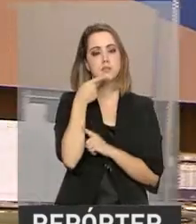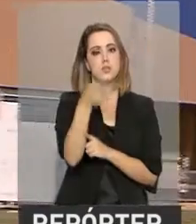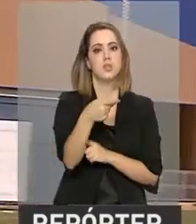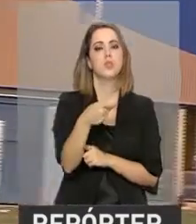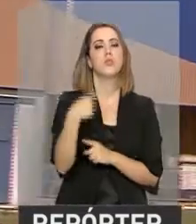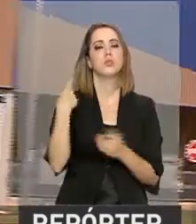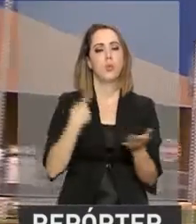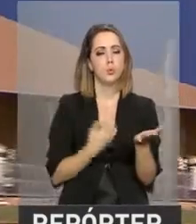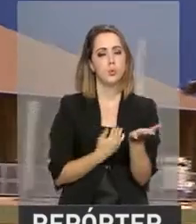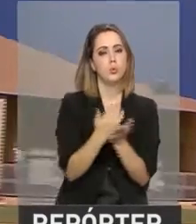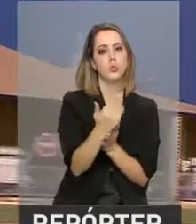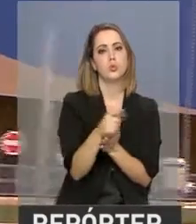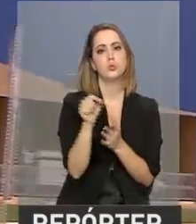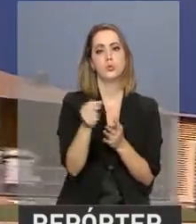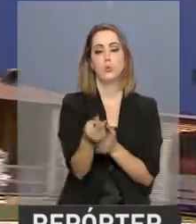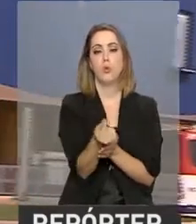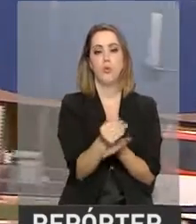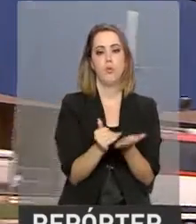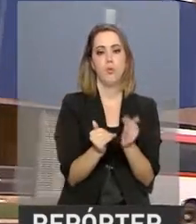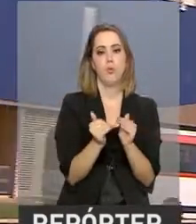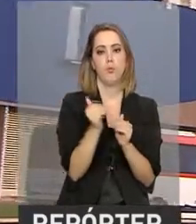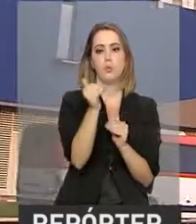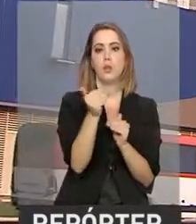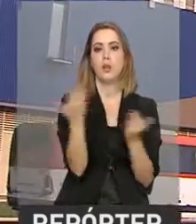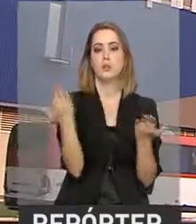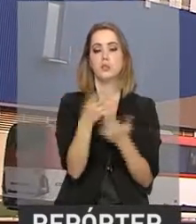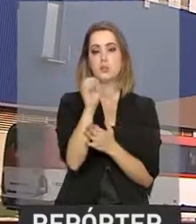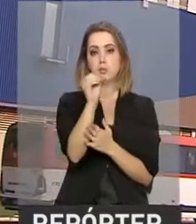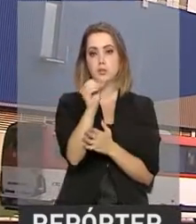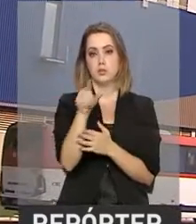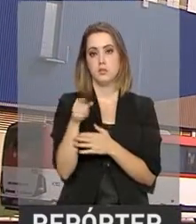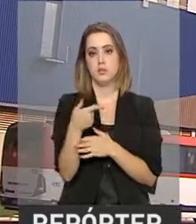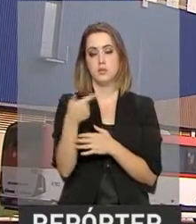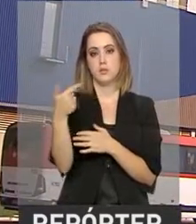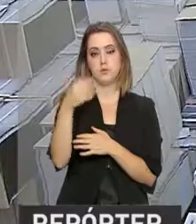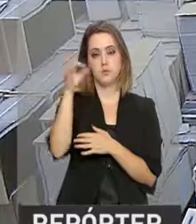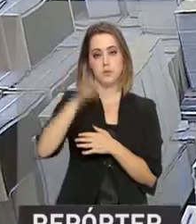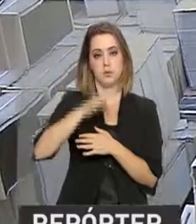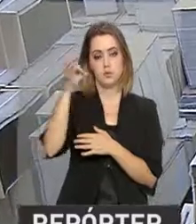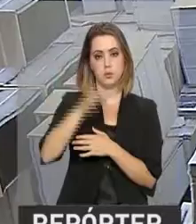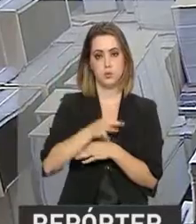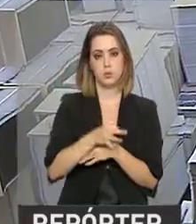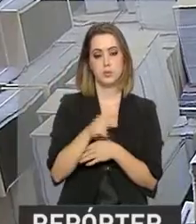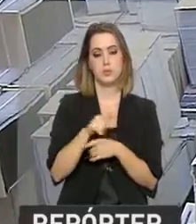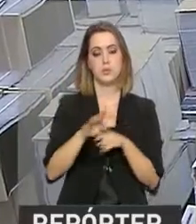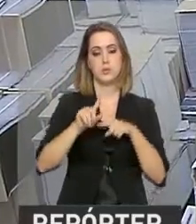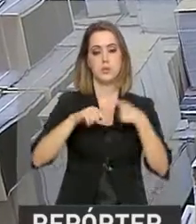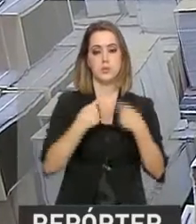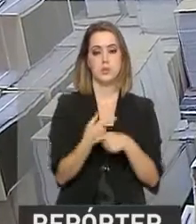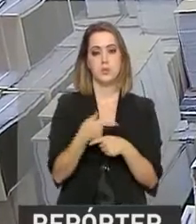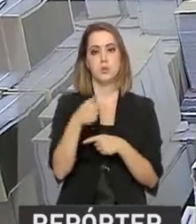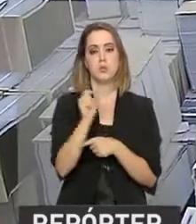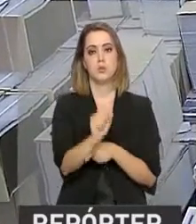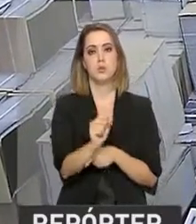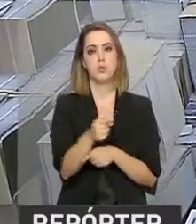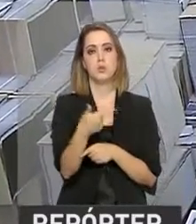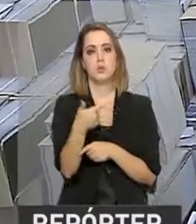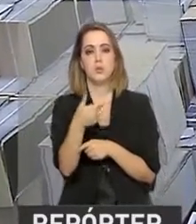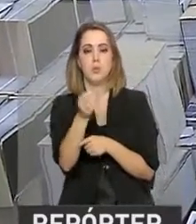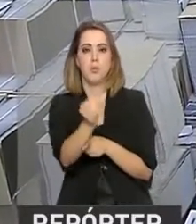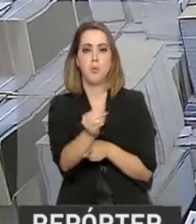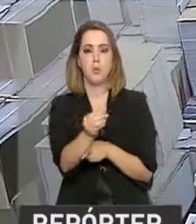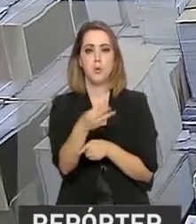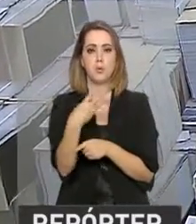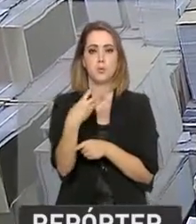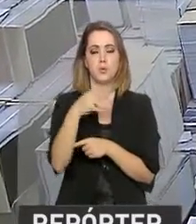o aumento do índice do rei para 2% em 2017 já para 2018 o aumento será de